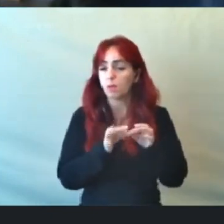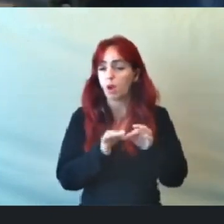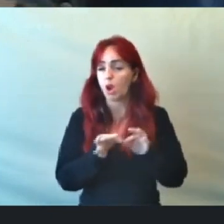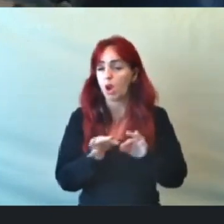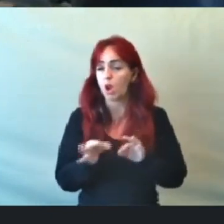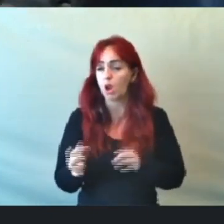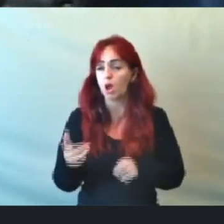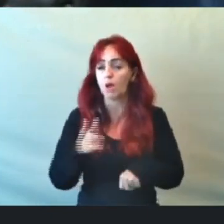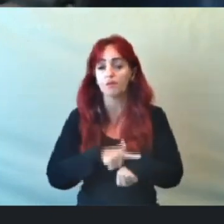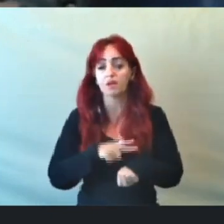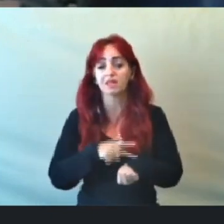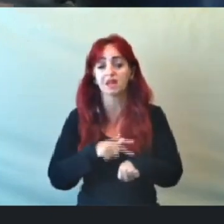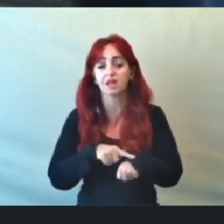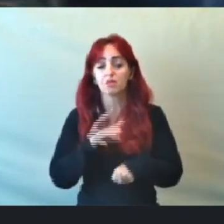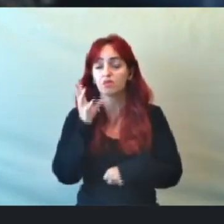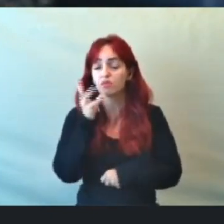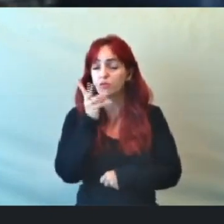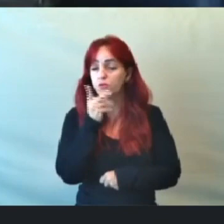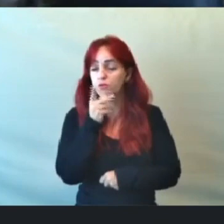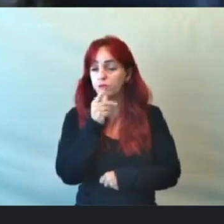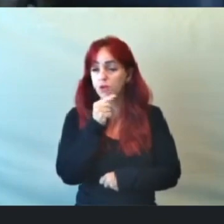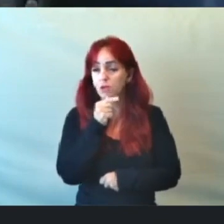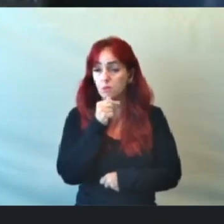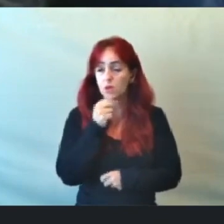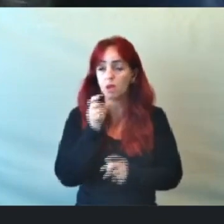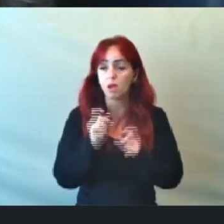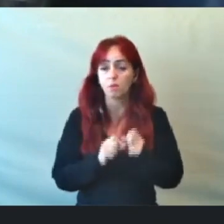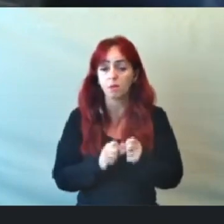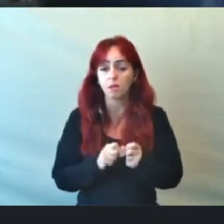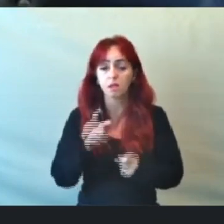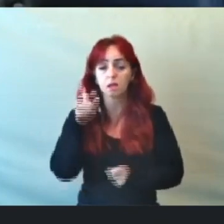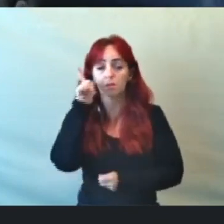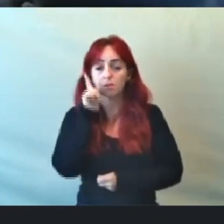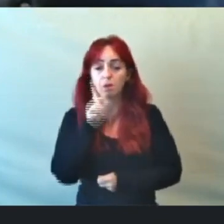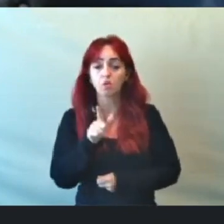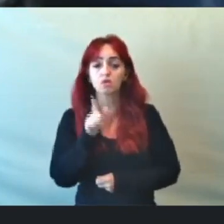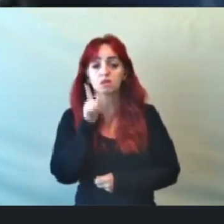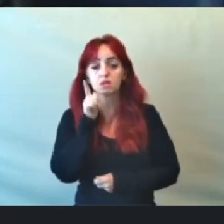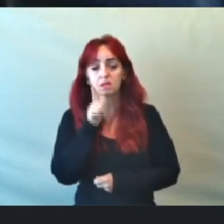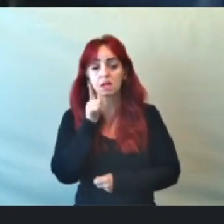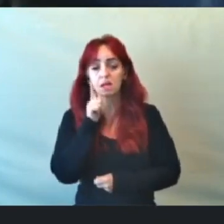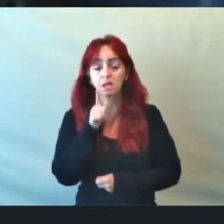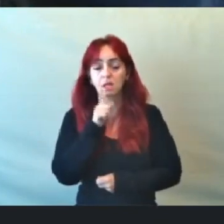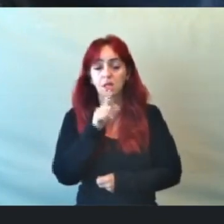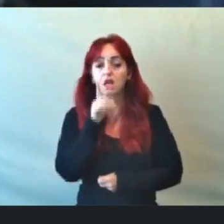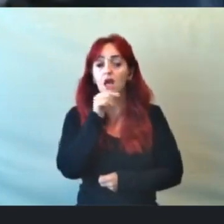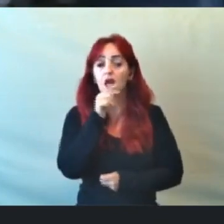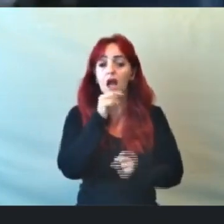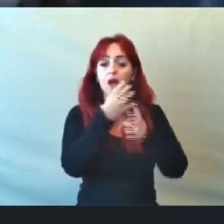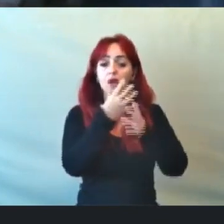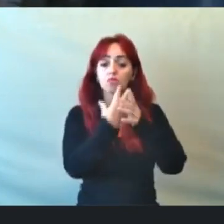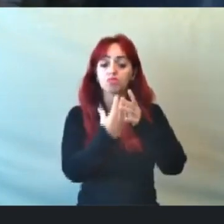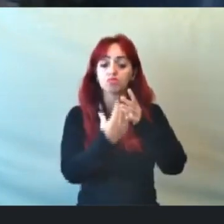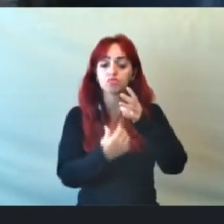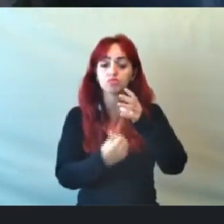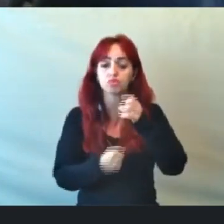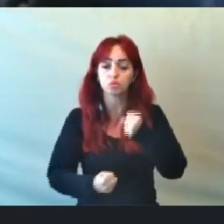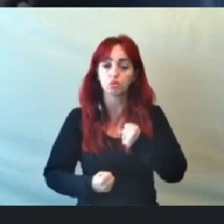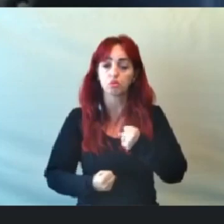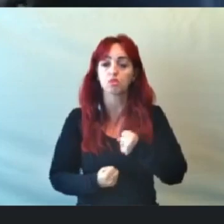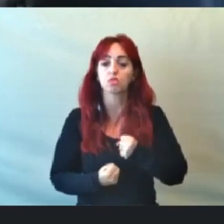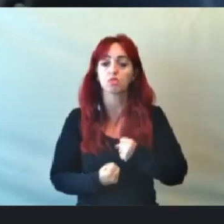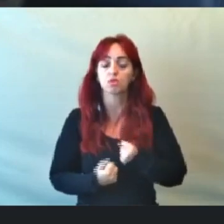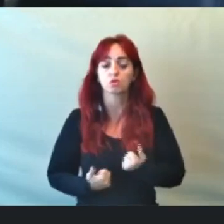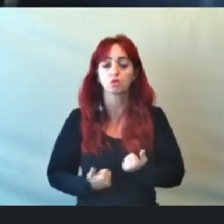para atingirmos uma situação de drenagem sustentável no município, que